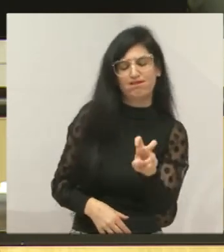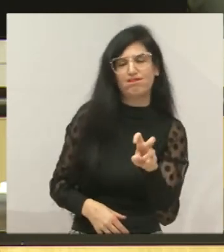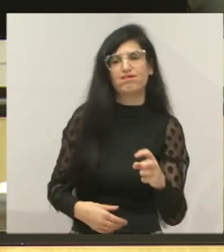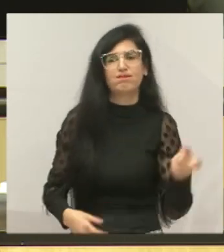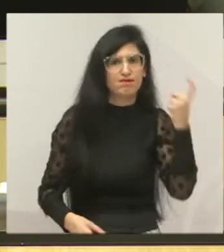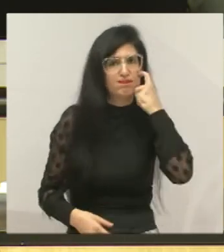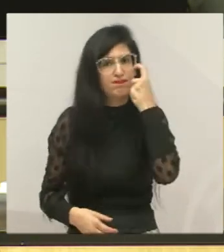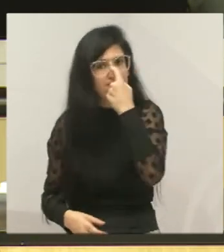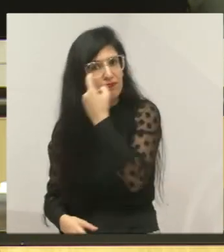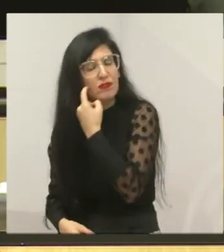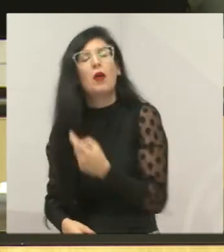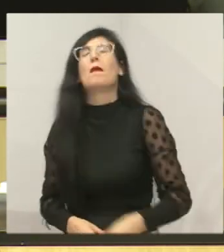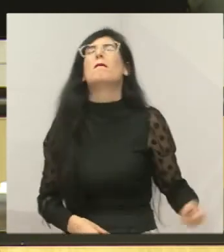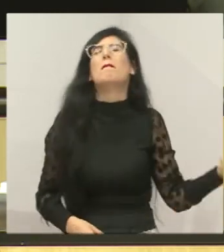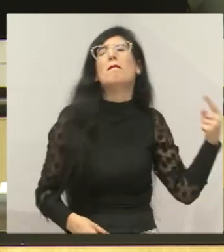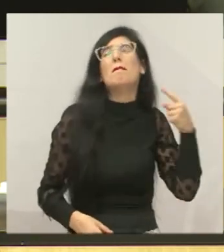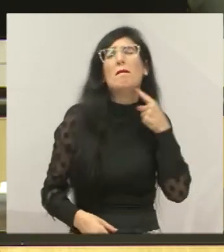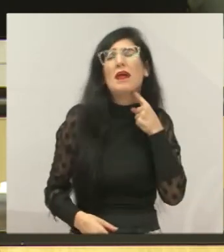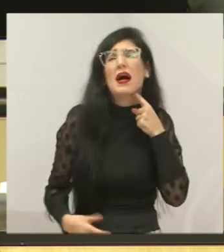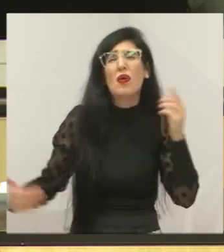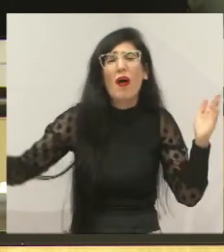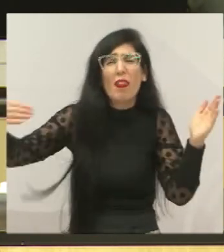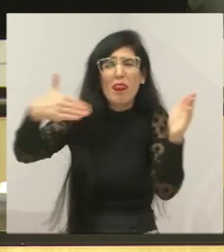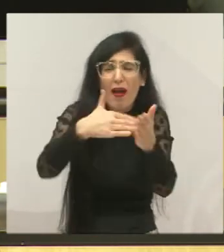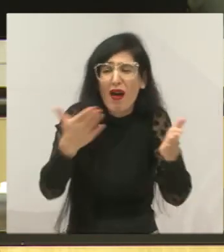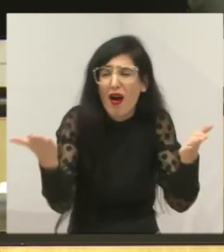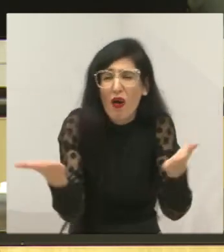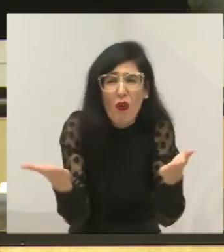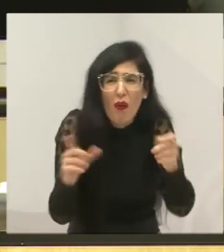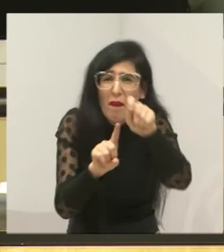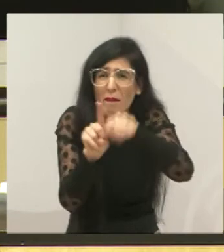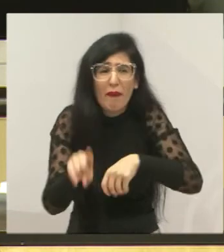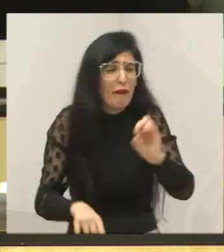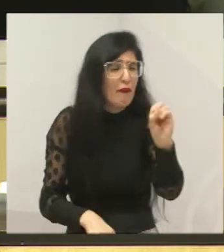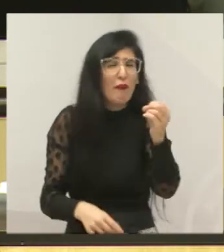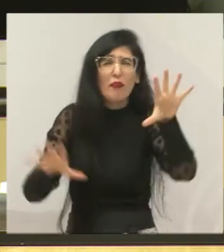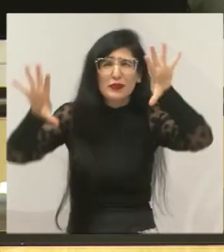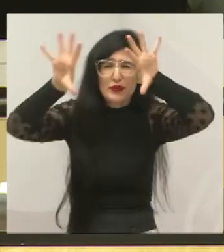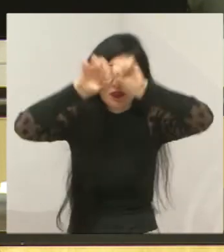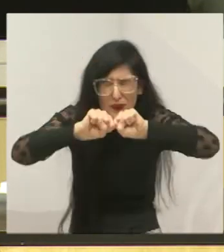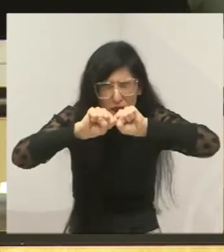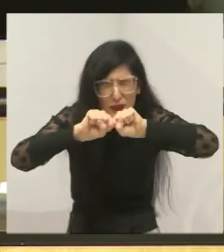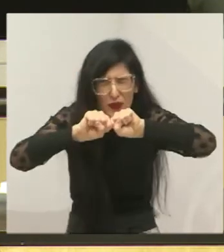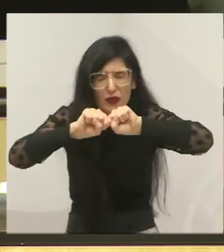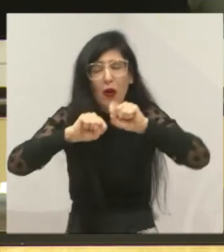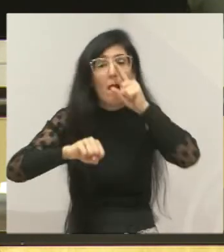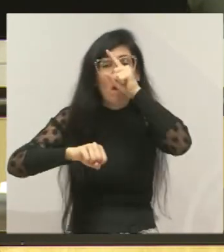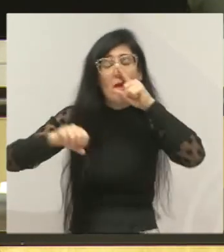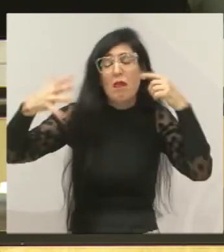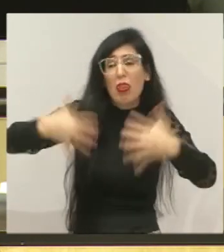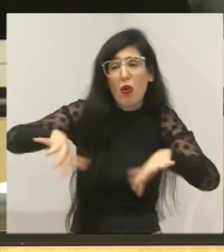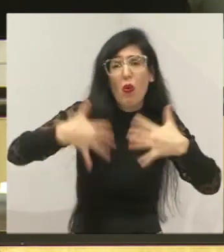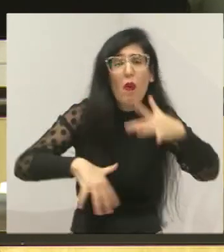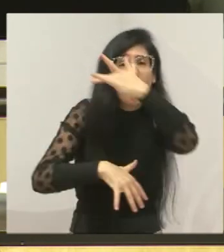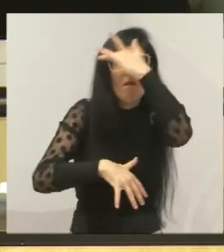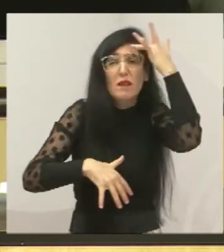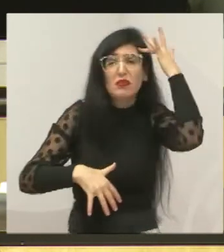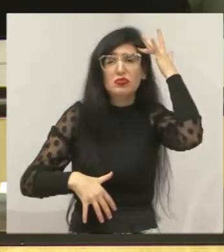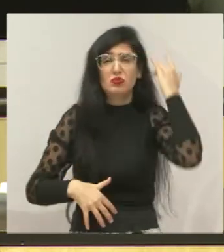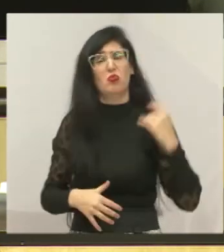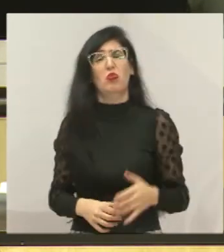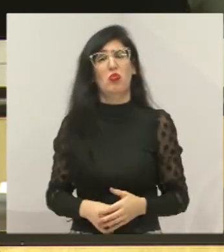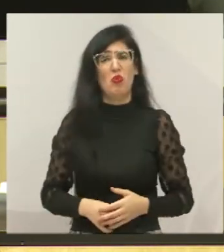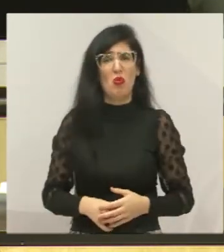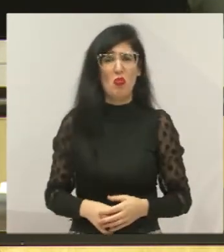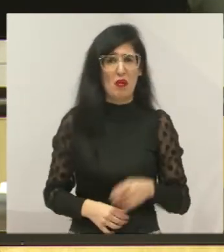sendo que desde maio o local se encontra totalmente escuro, oferecendo perigo a toda a população. Considerando as incansáveis cobranças por parte